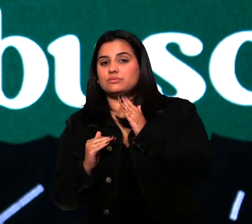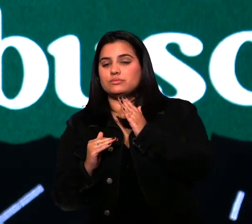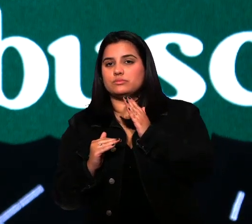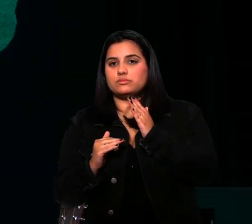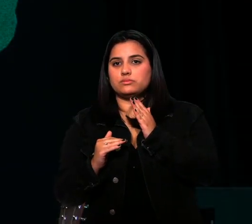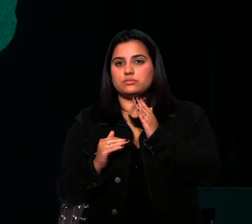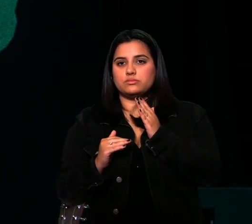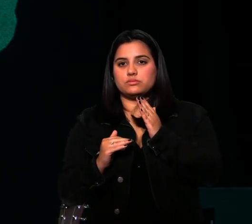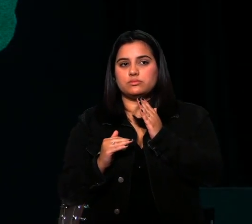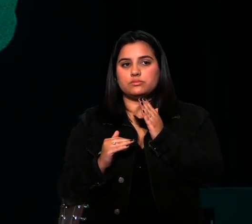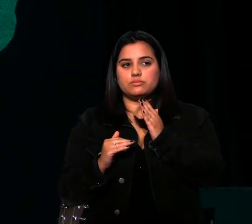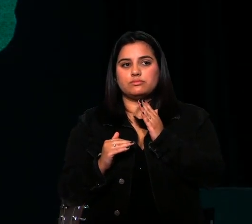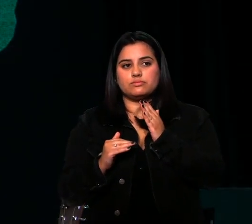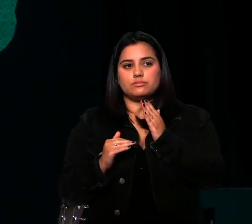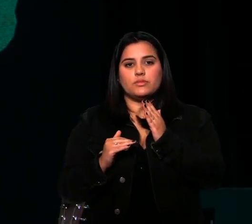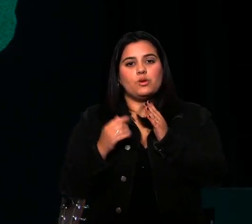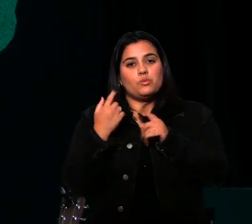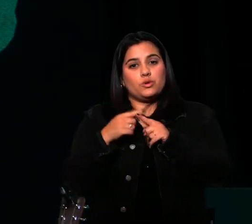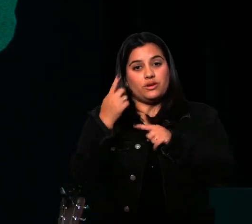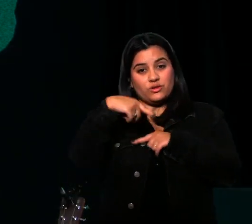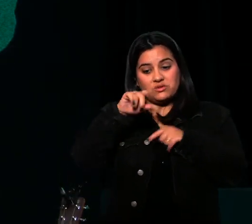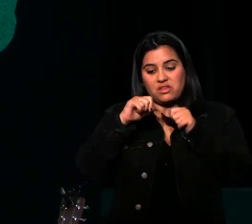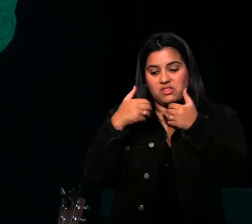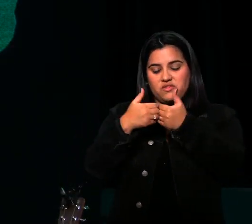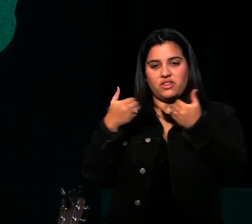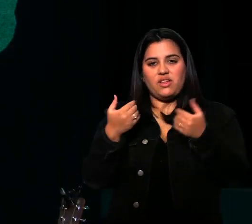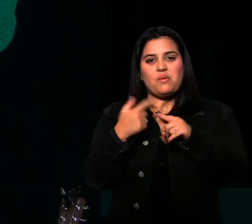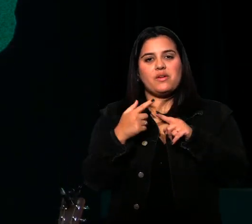porque tem causado divisão, falado mal dos outros,